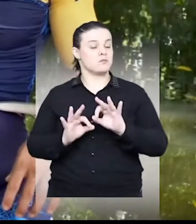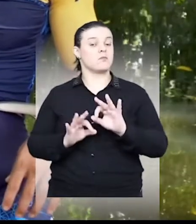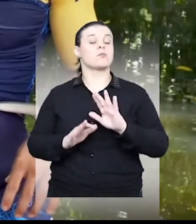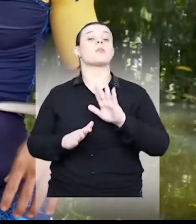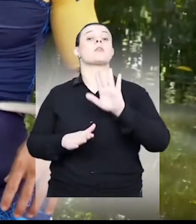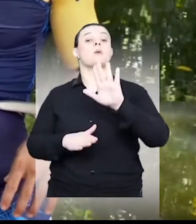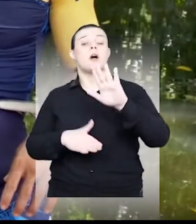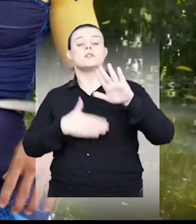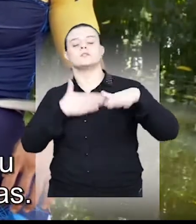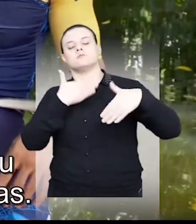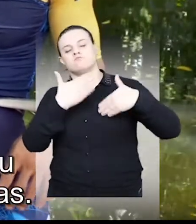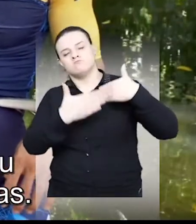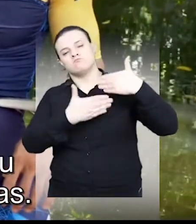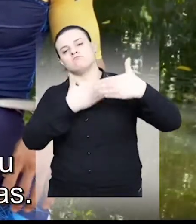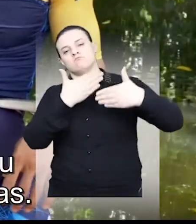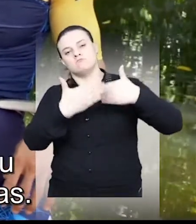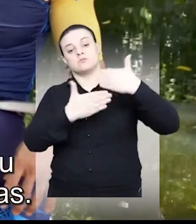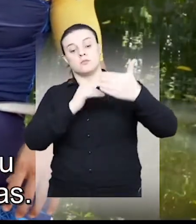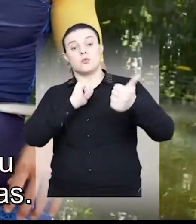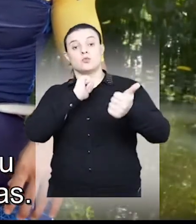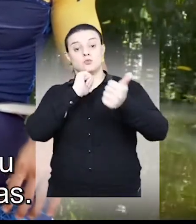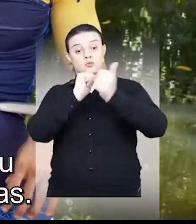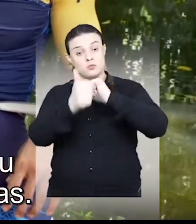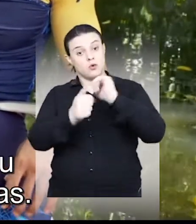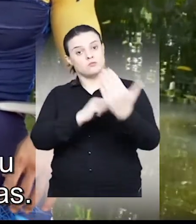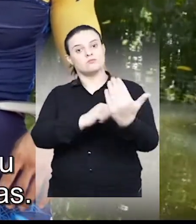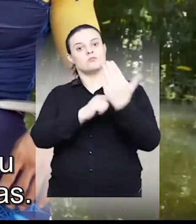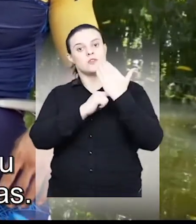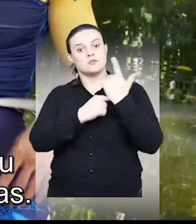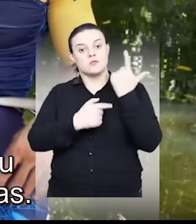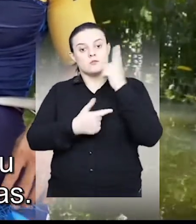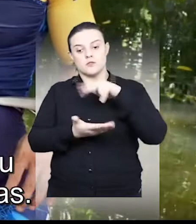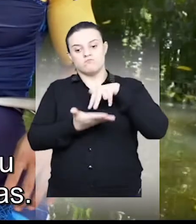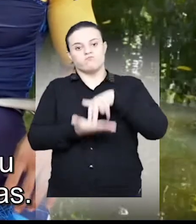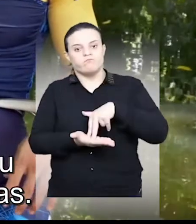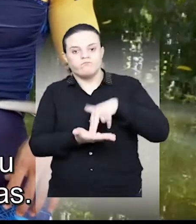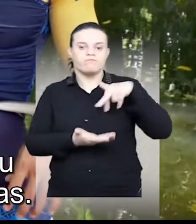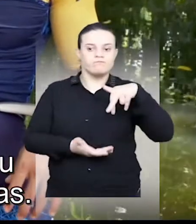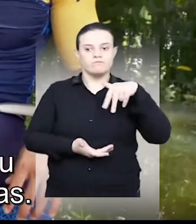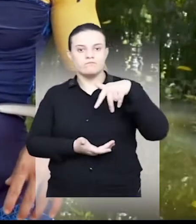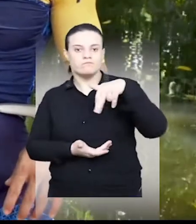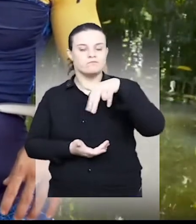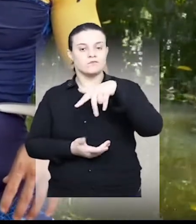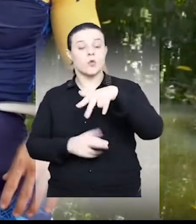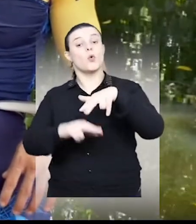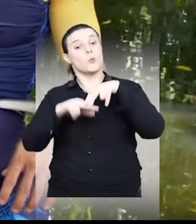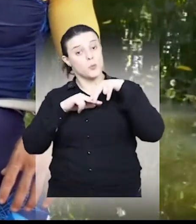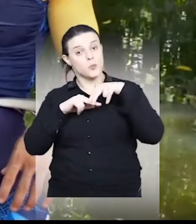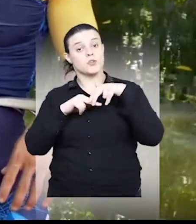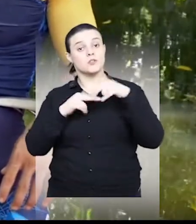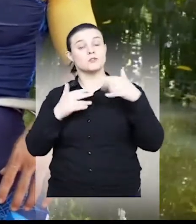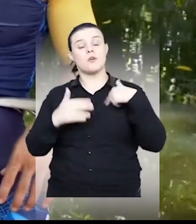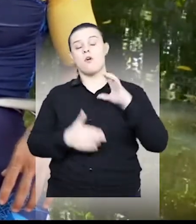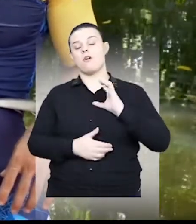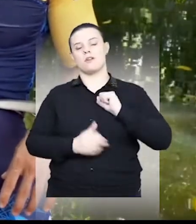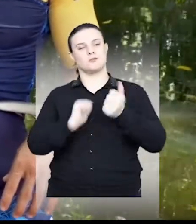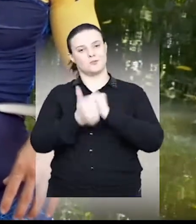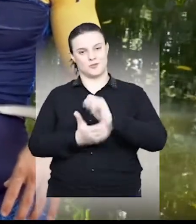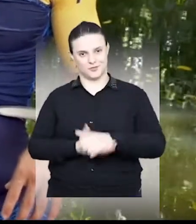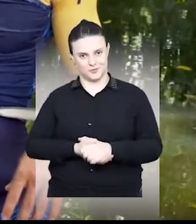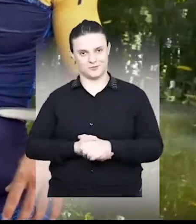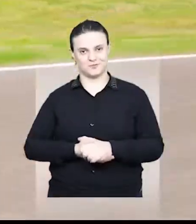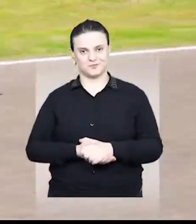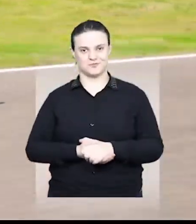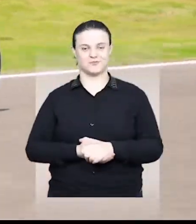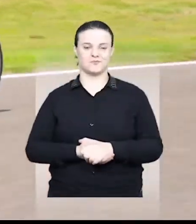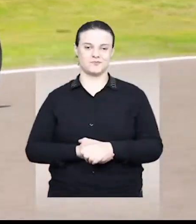mesmo. Com o tempo, o esporte em si me ajudou a ganhar mais resistência nas pernas. Foi por isso que eu amo o esporte.